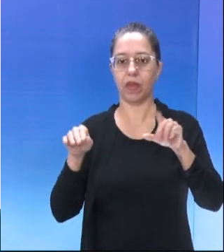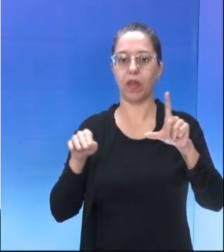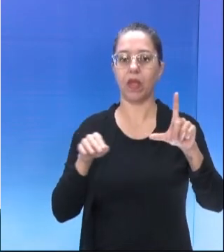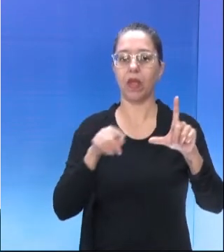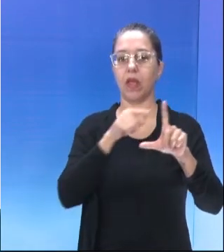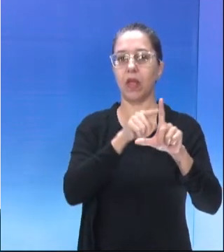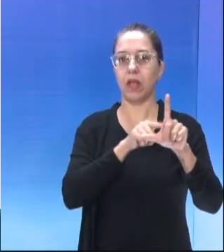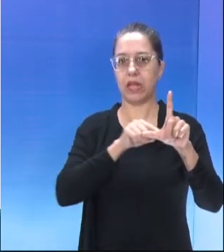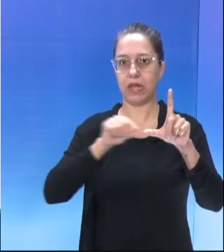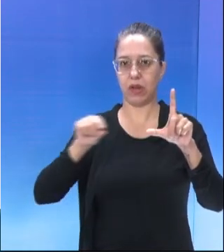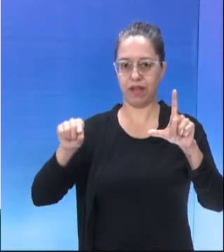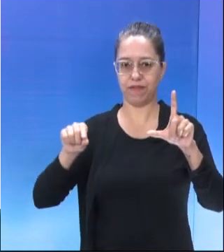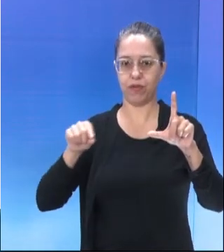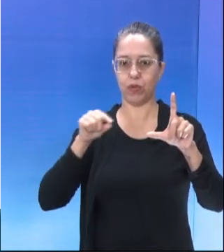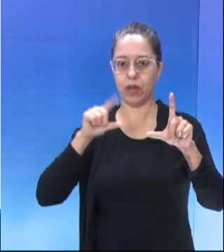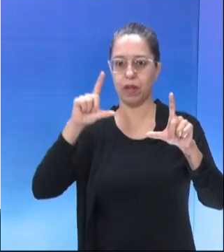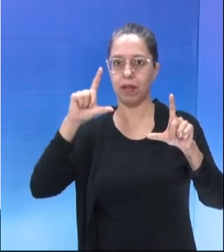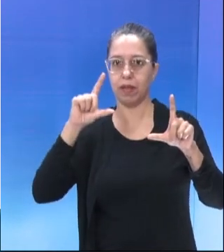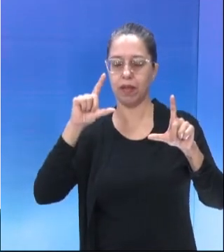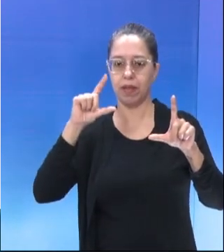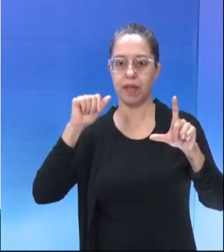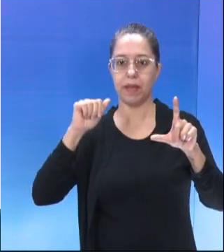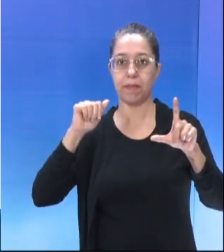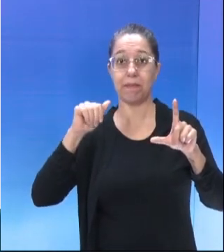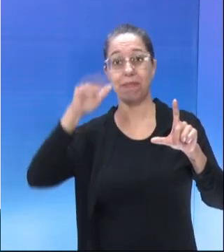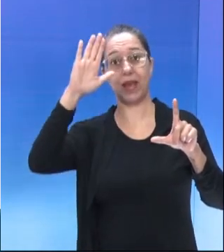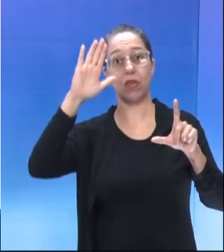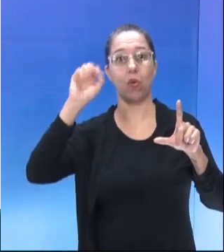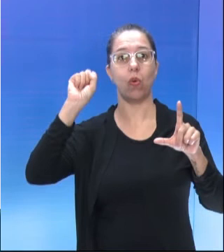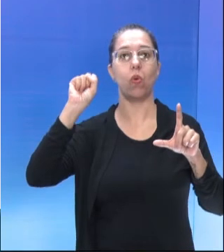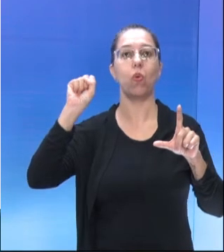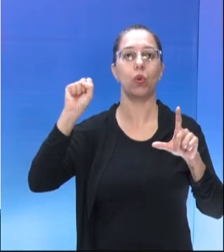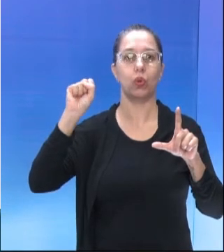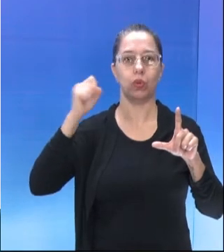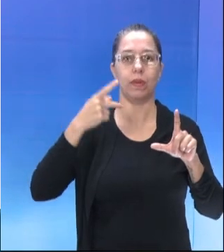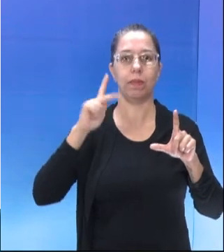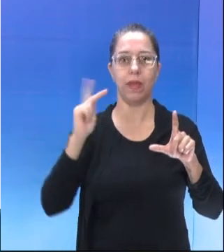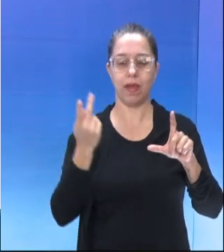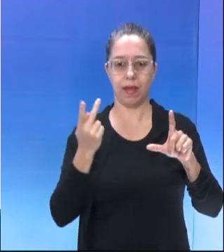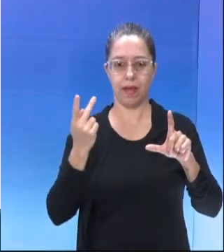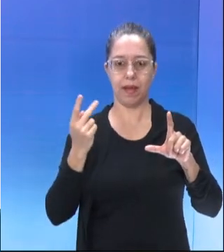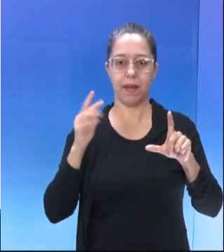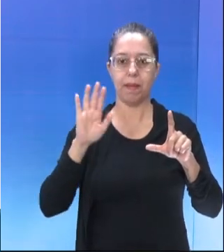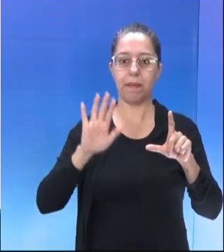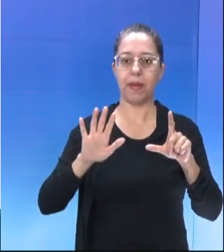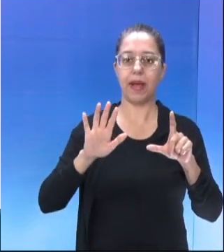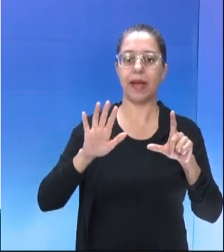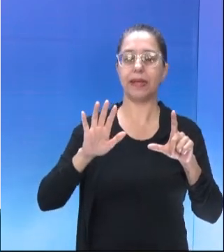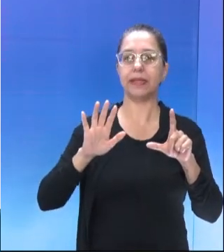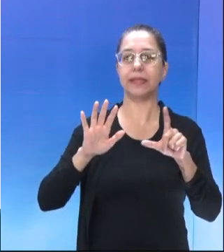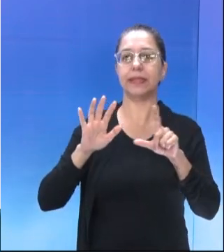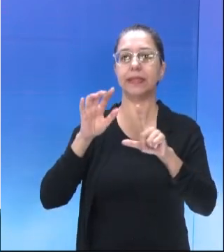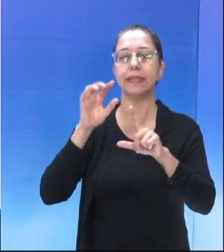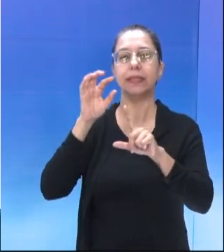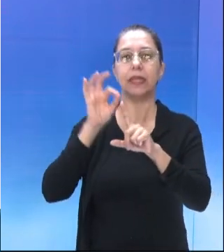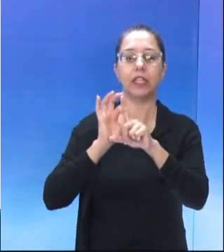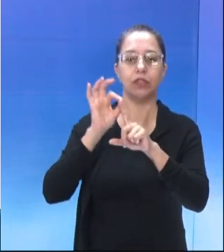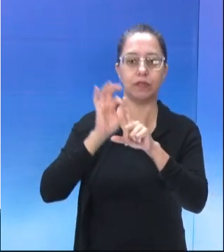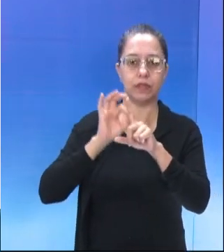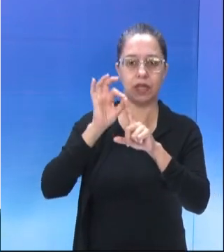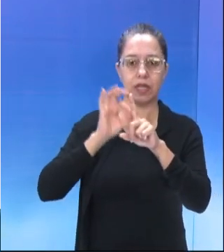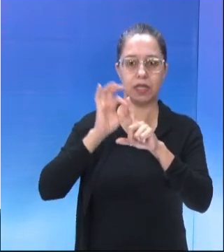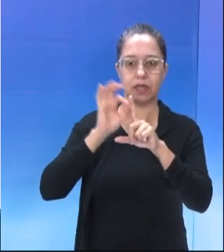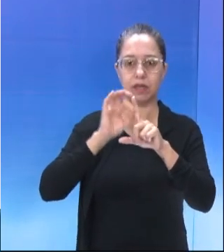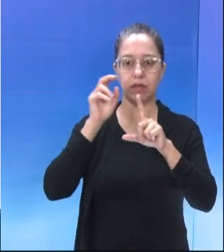porque o pH está maior que 7, é 8, então fica uma solução básica, mas diminuiu